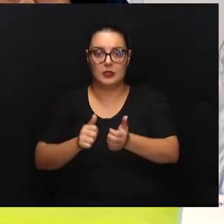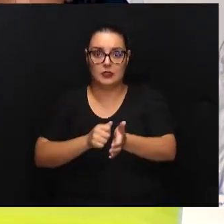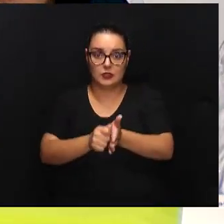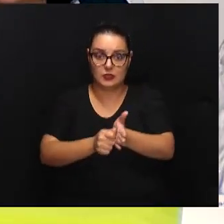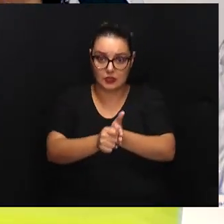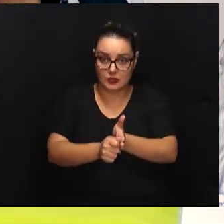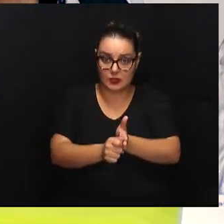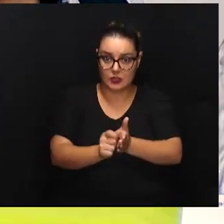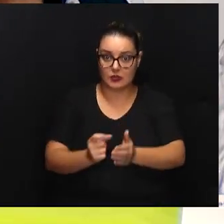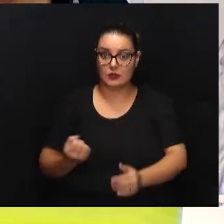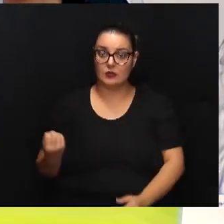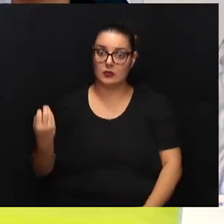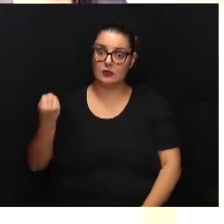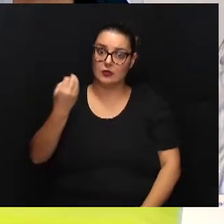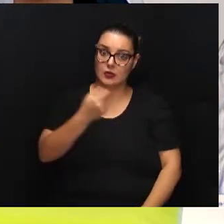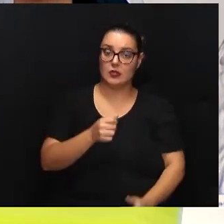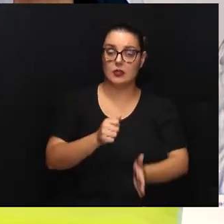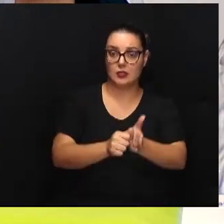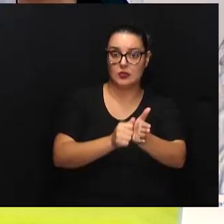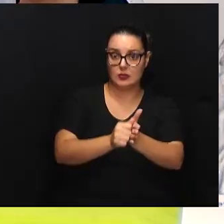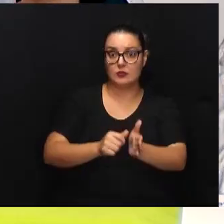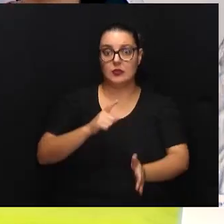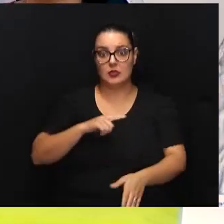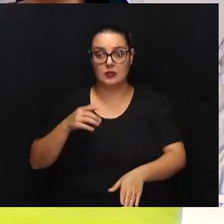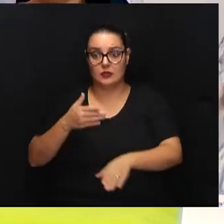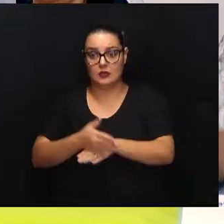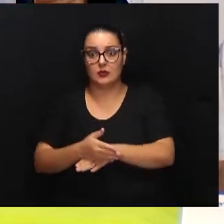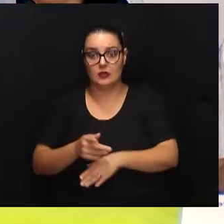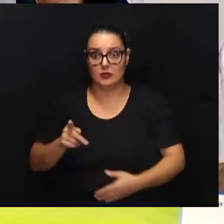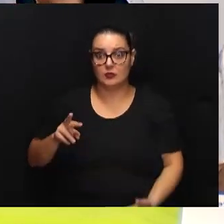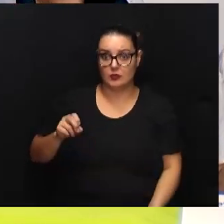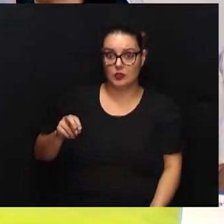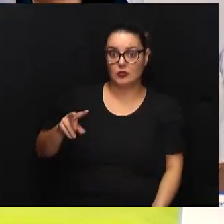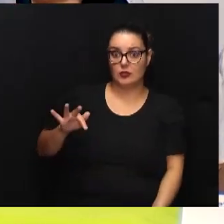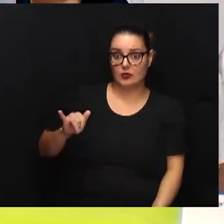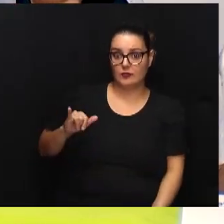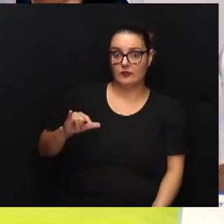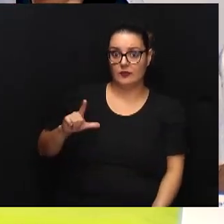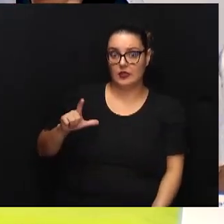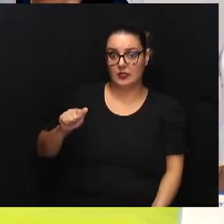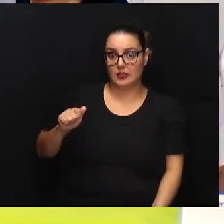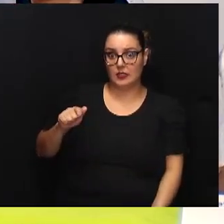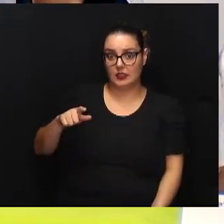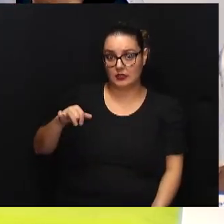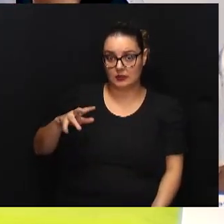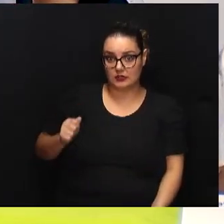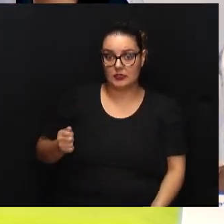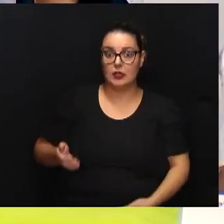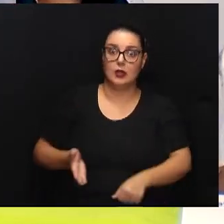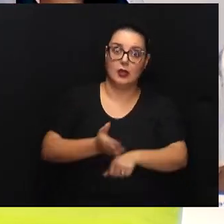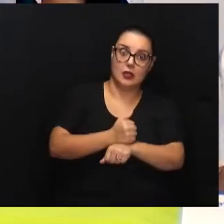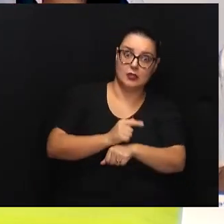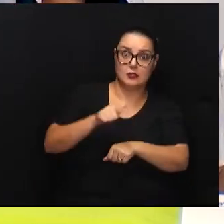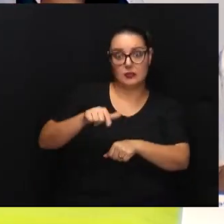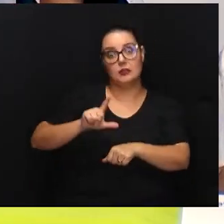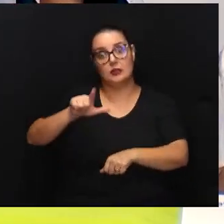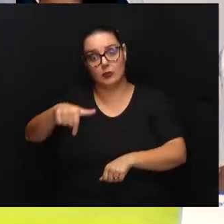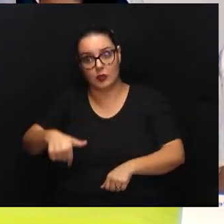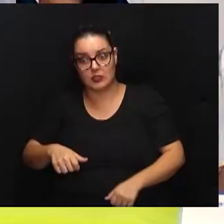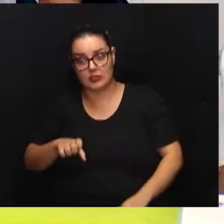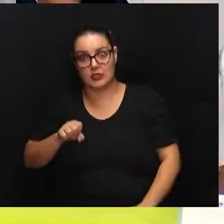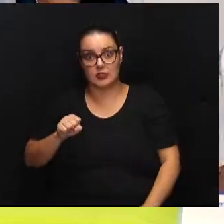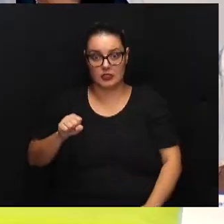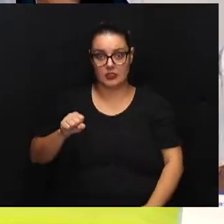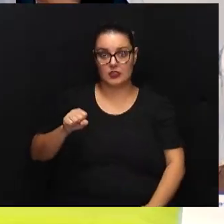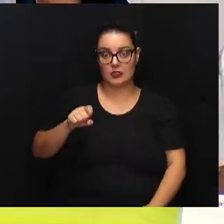ter acesso às profilaxias pré- e pós-exposição. Então, a gente combinou de não morrer, mas